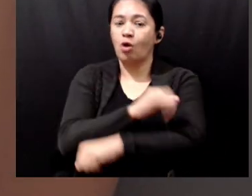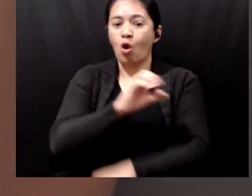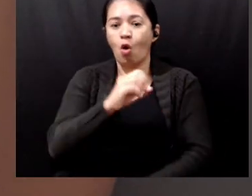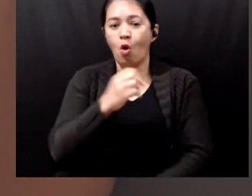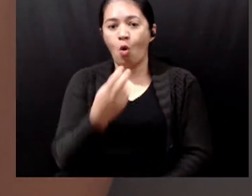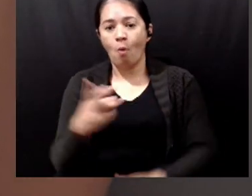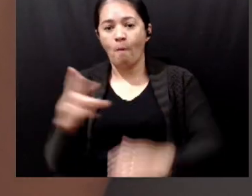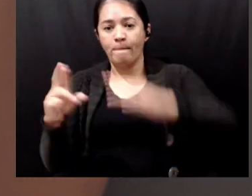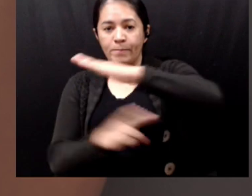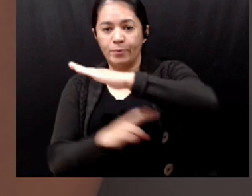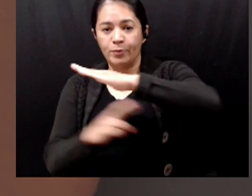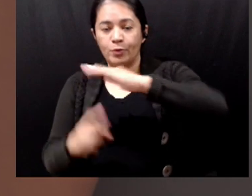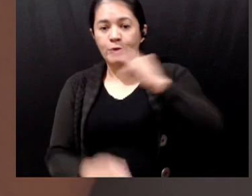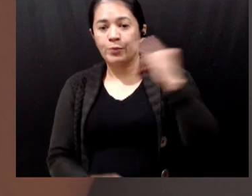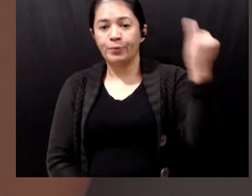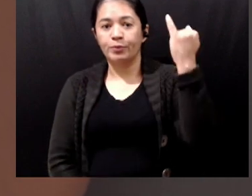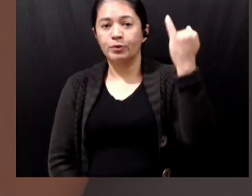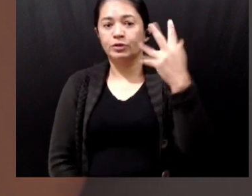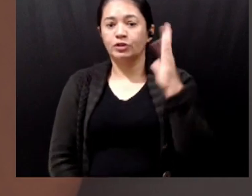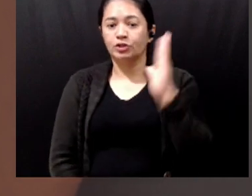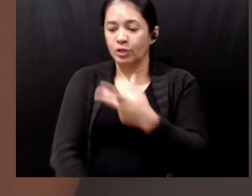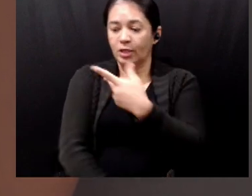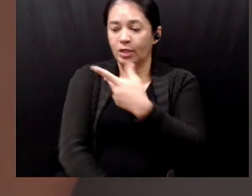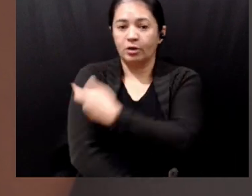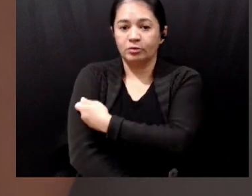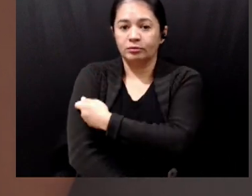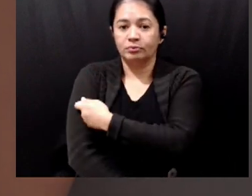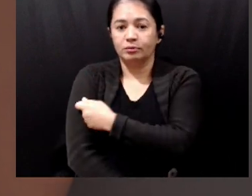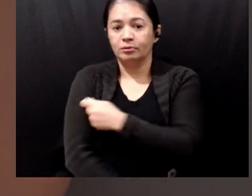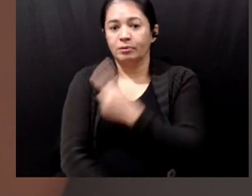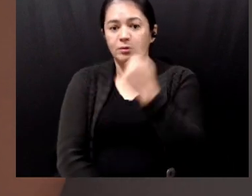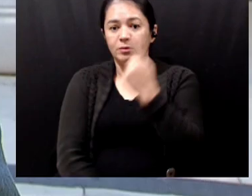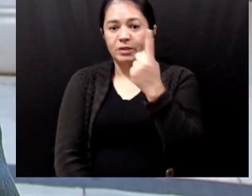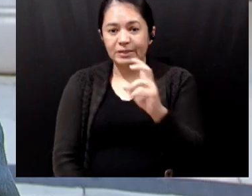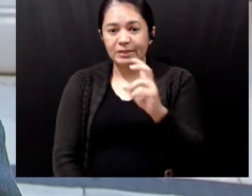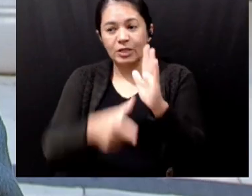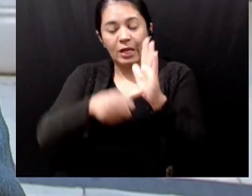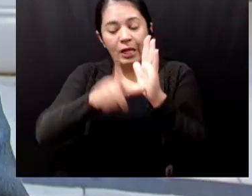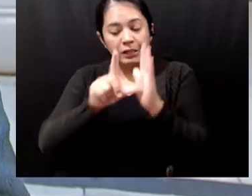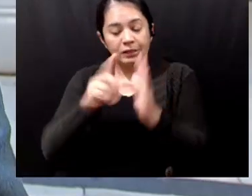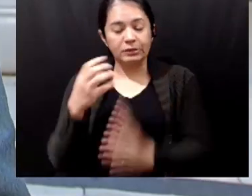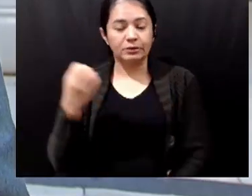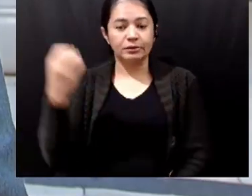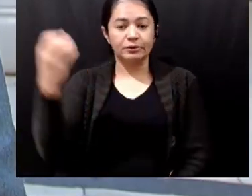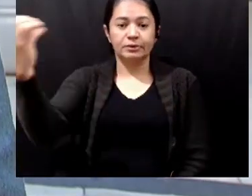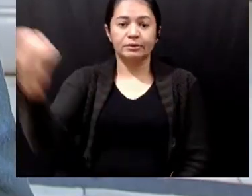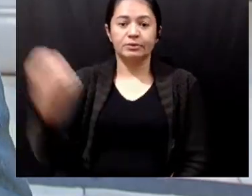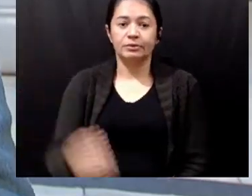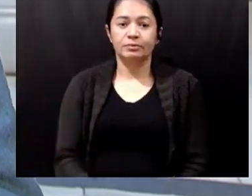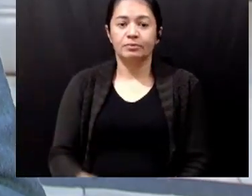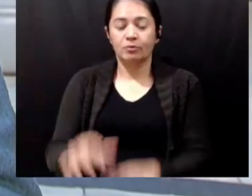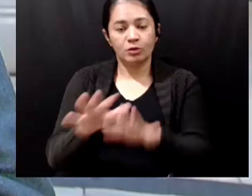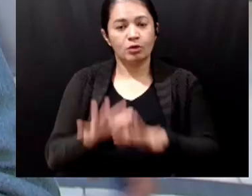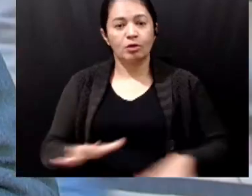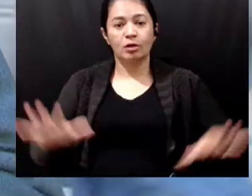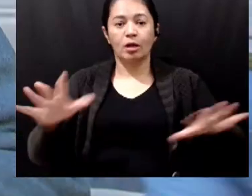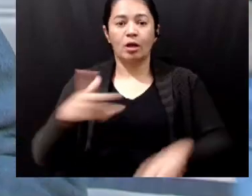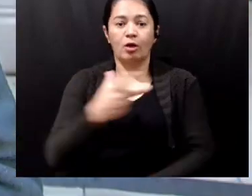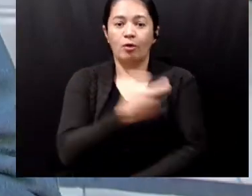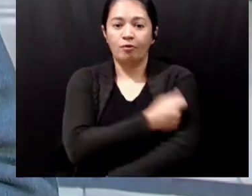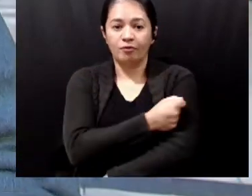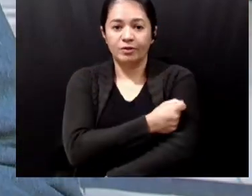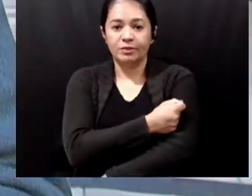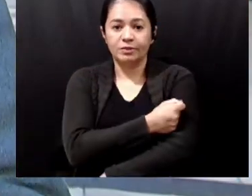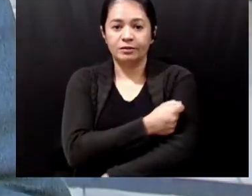ter tomado a vacina no mínimo 15 dias antes da viagem. No geral, ela é uma vacina feita de vacina de